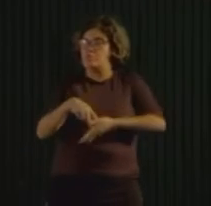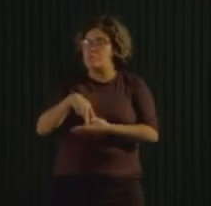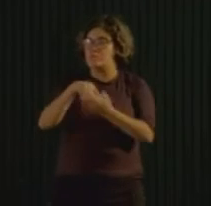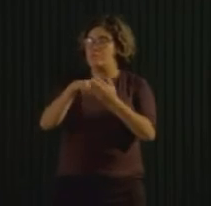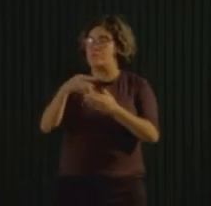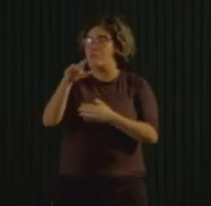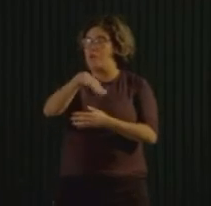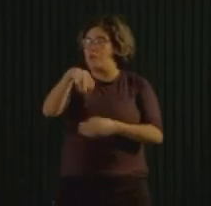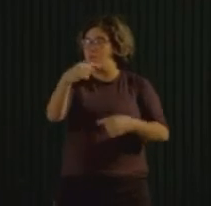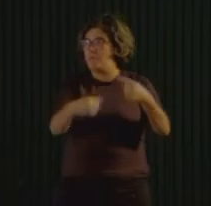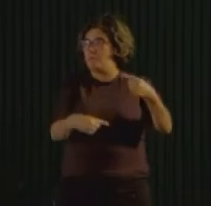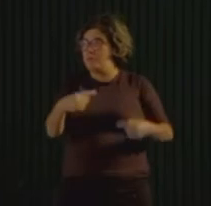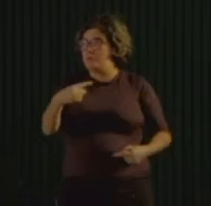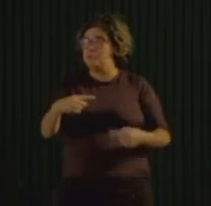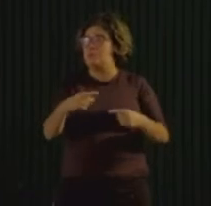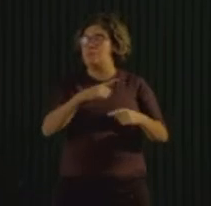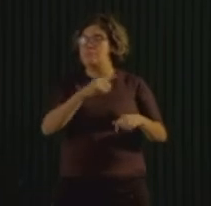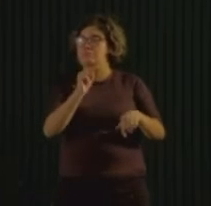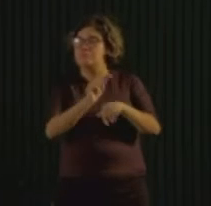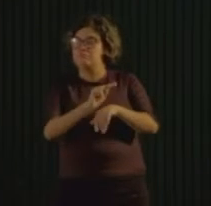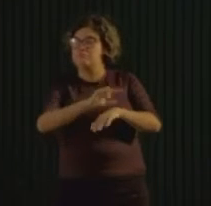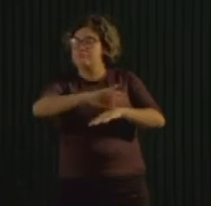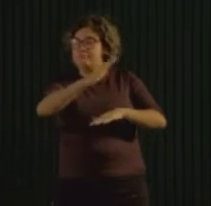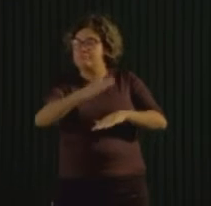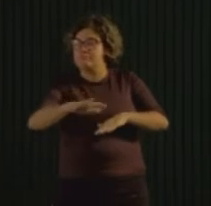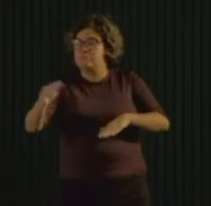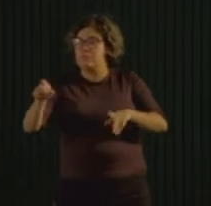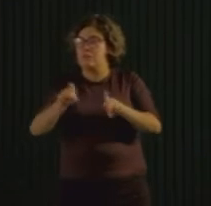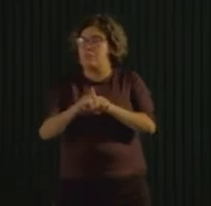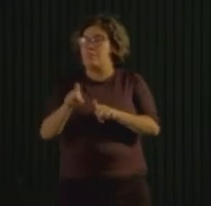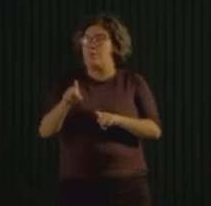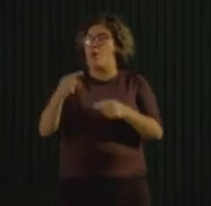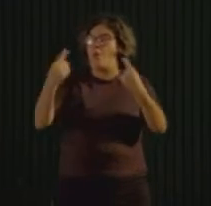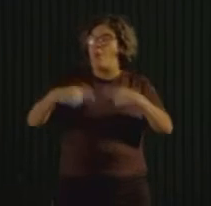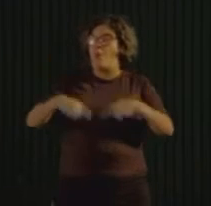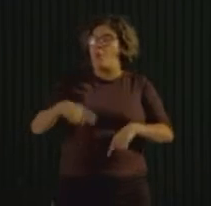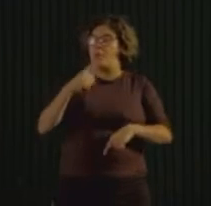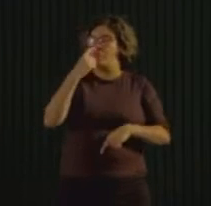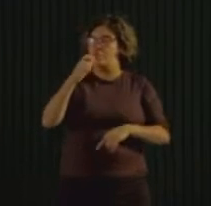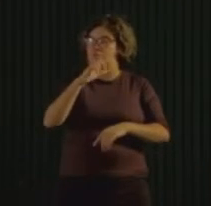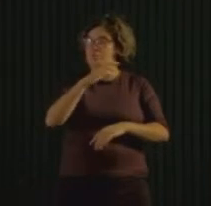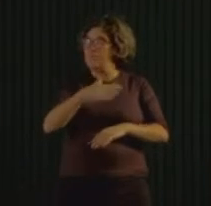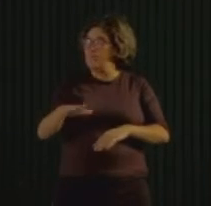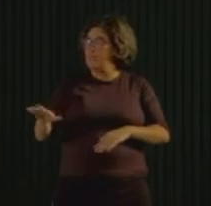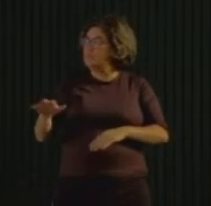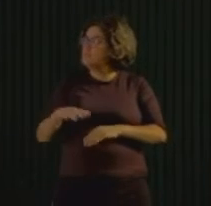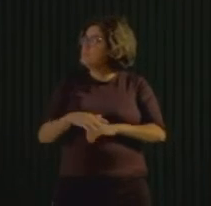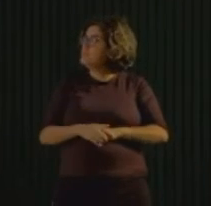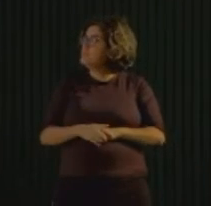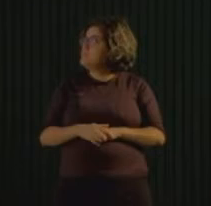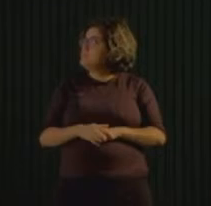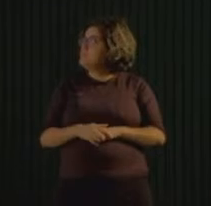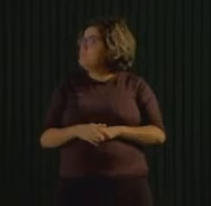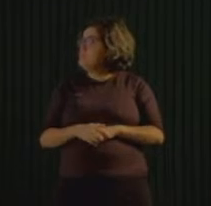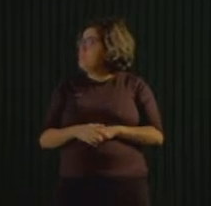atuação em causas públicas, proteção das ondas e combate ao lixo do mar.